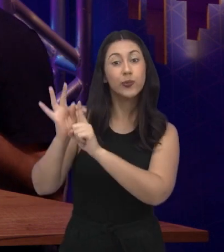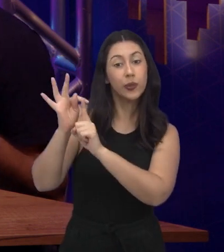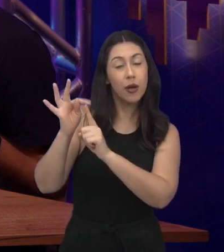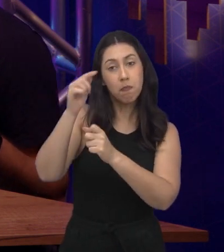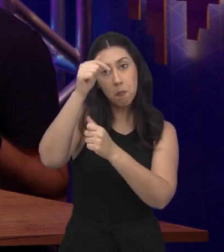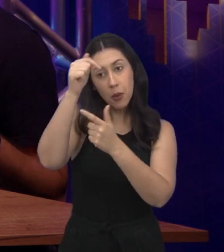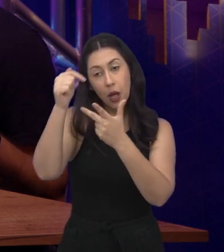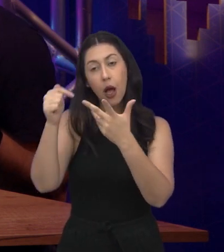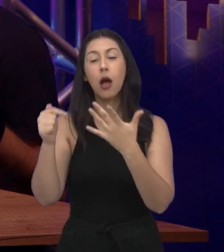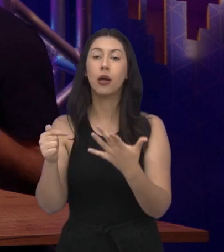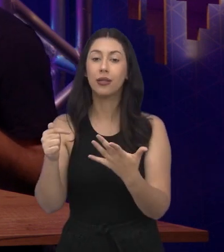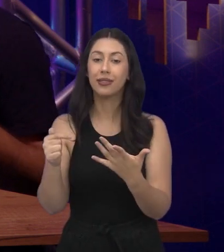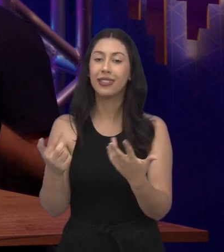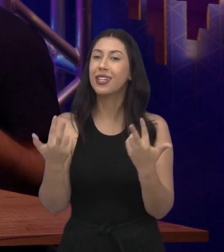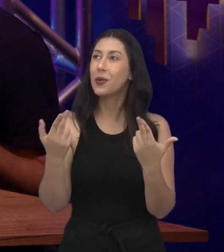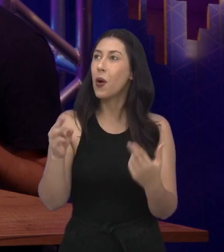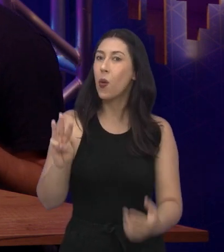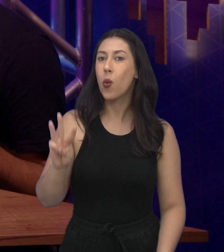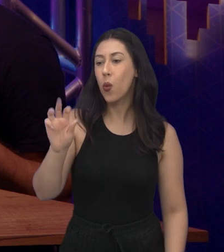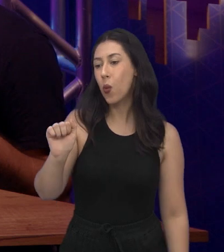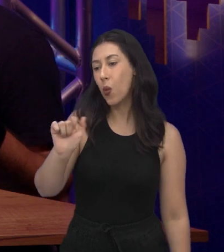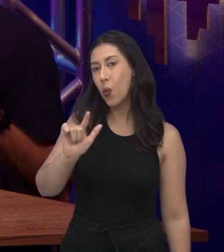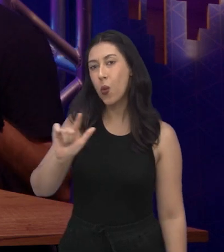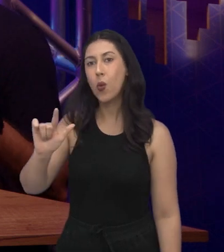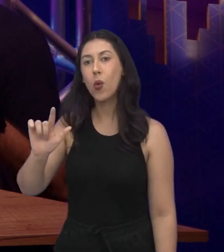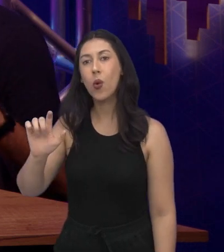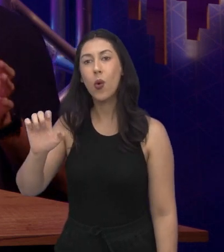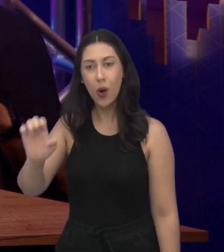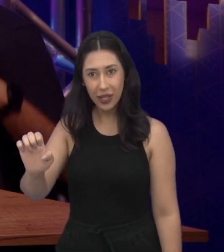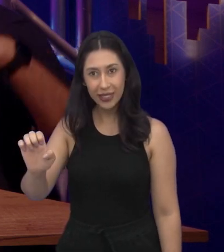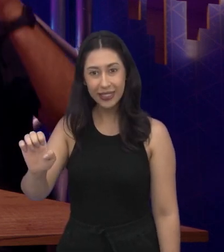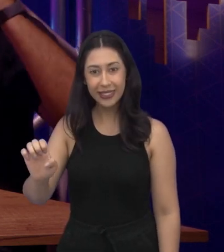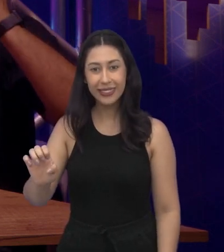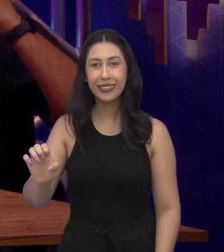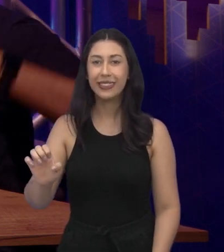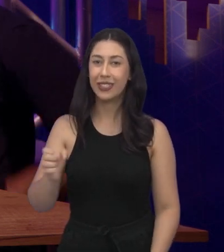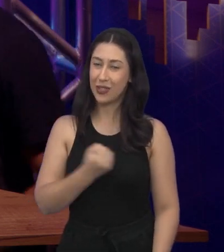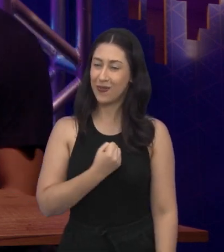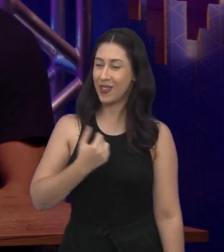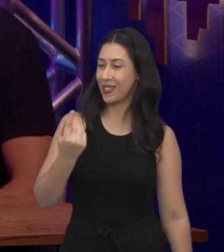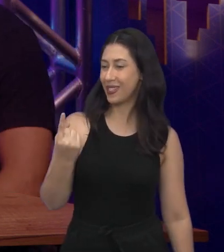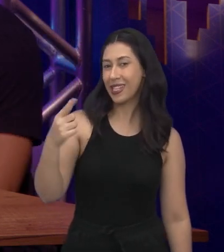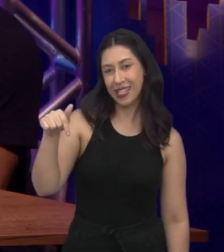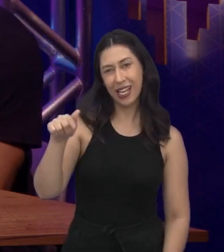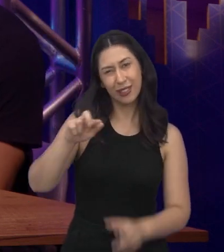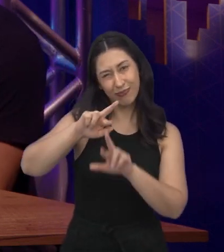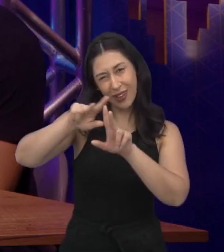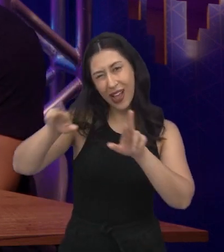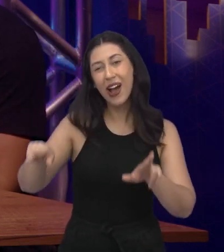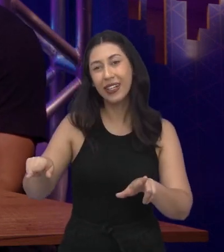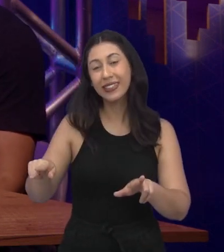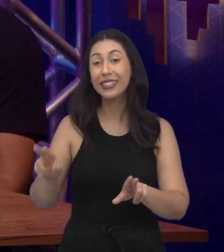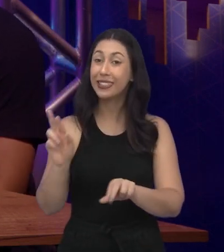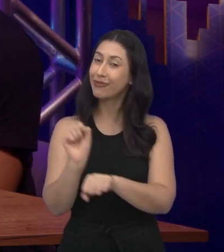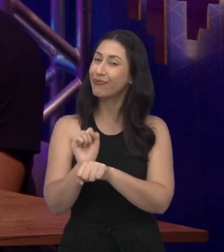coisas, de tipo o Wall-E, né? E o episódio 17, outros episódios aqui também. A gente espera